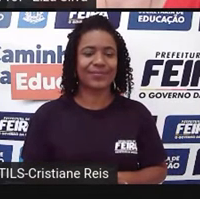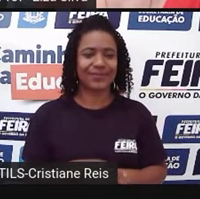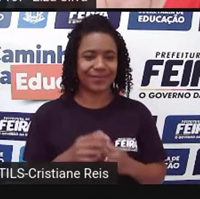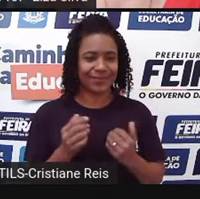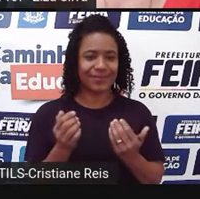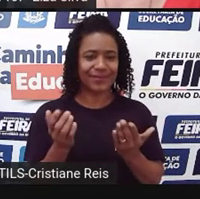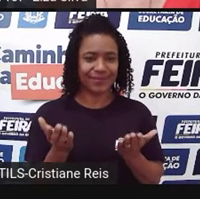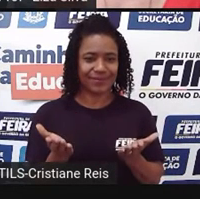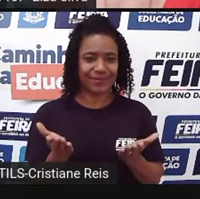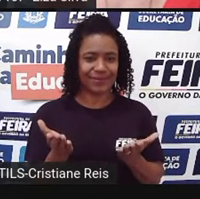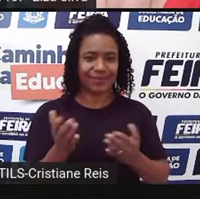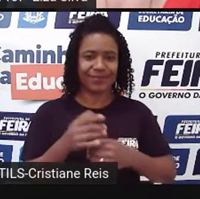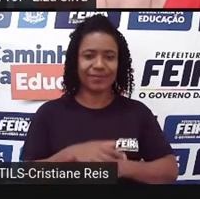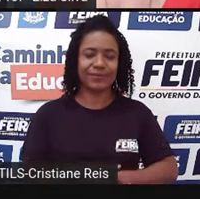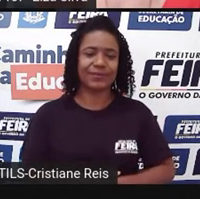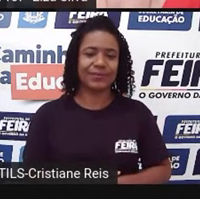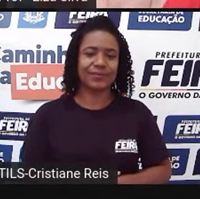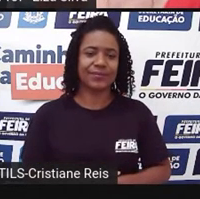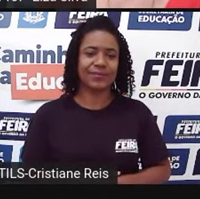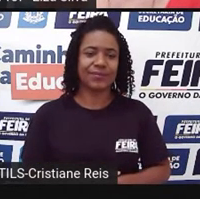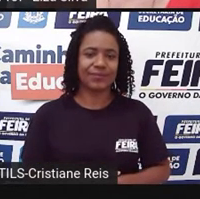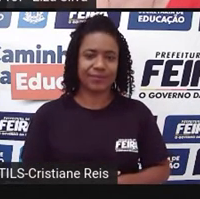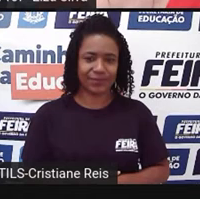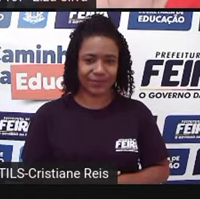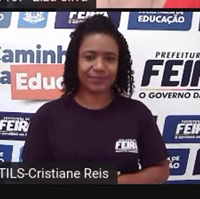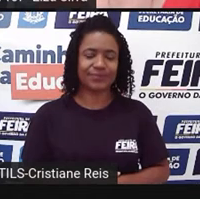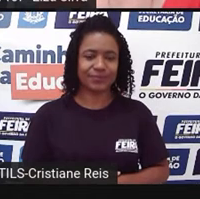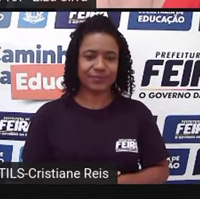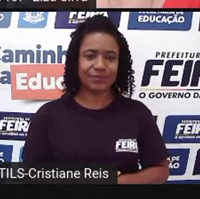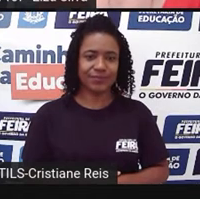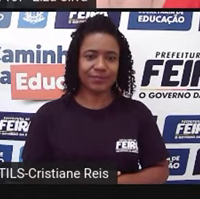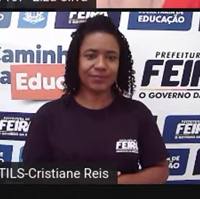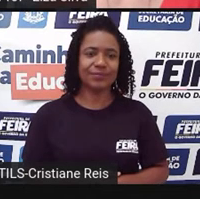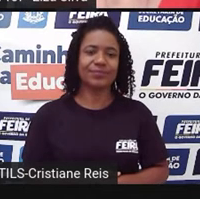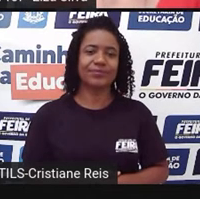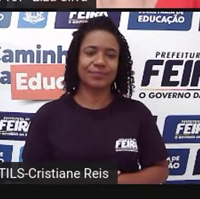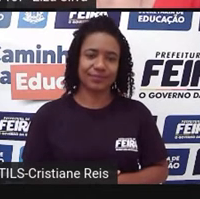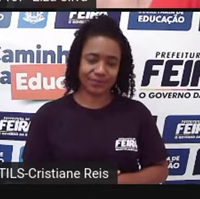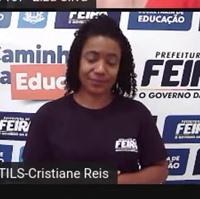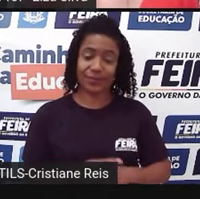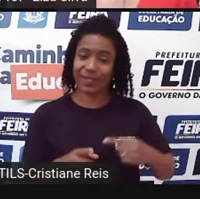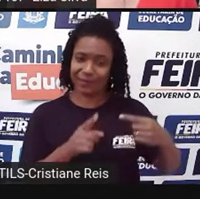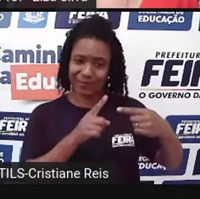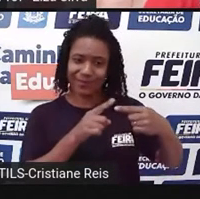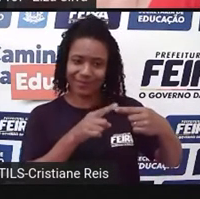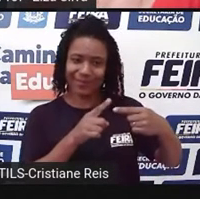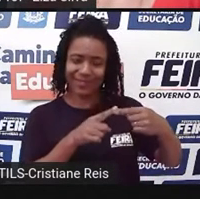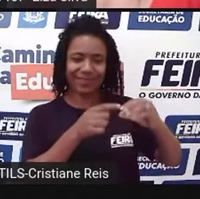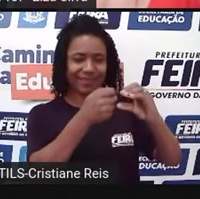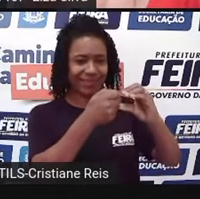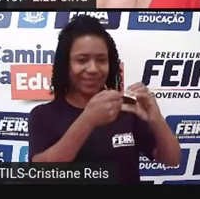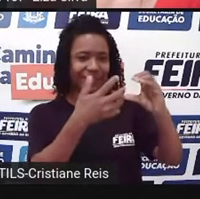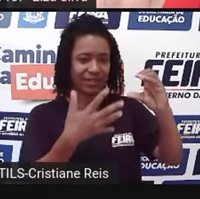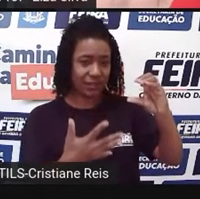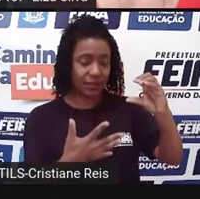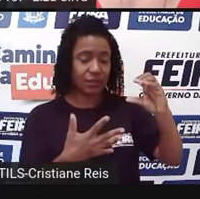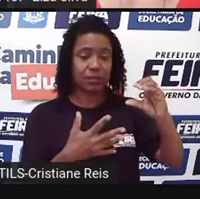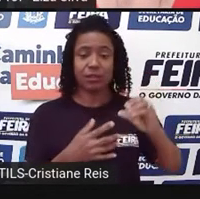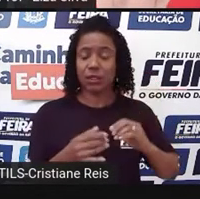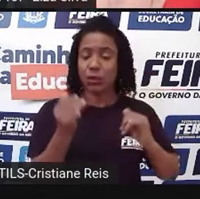de Ecológico water use dentes para que serve Então as informações